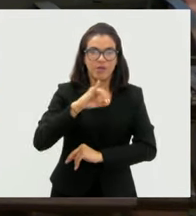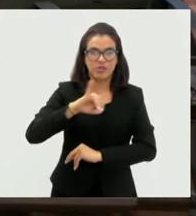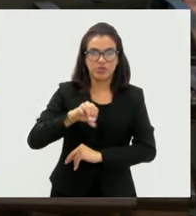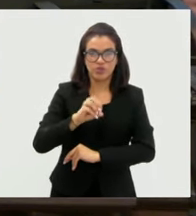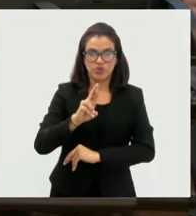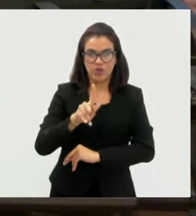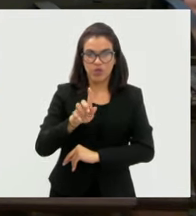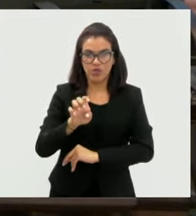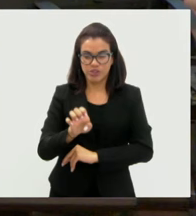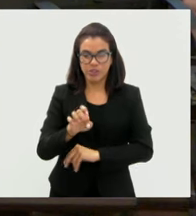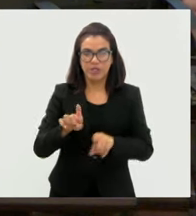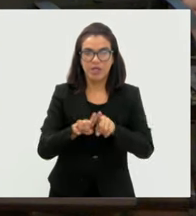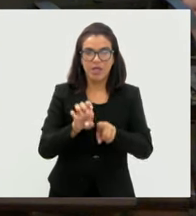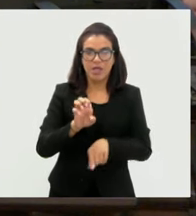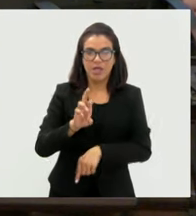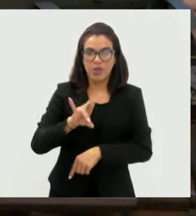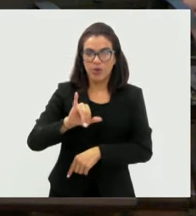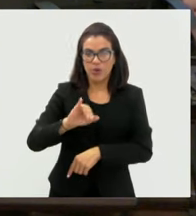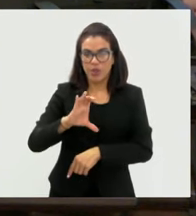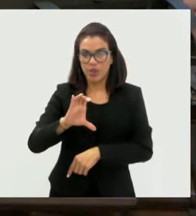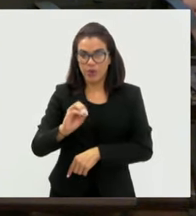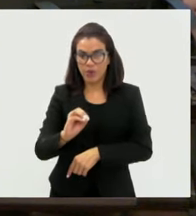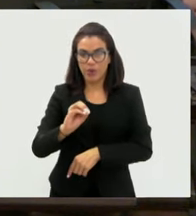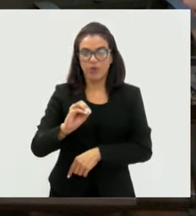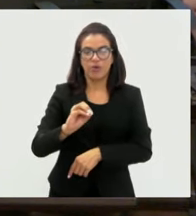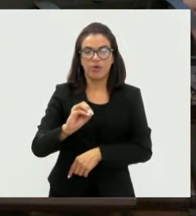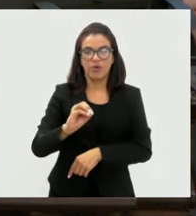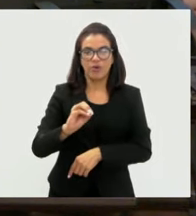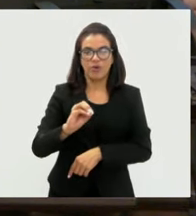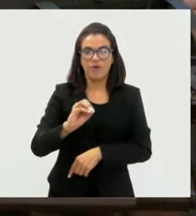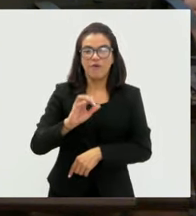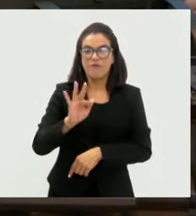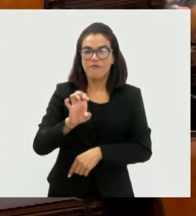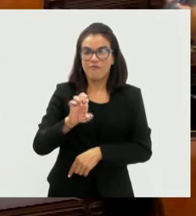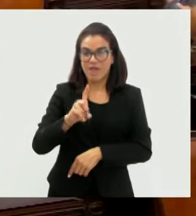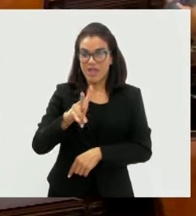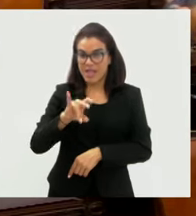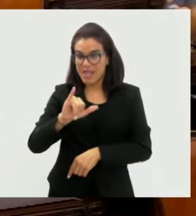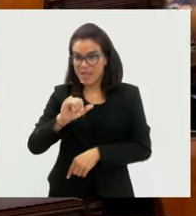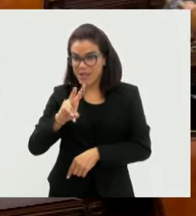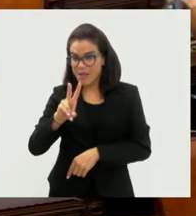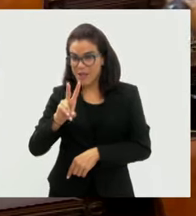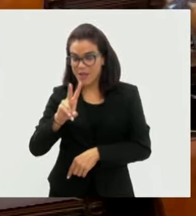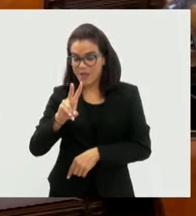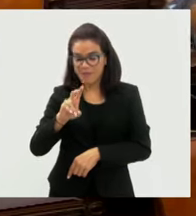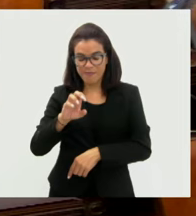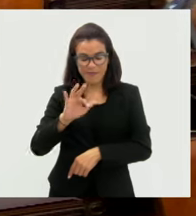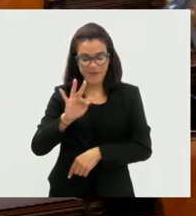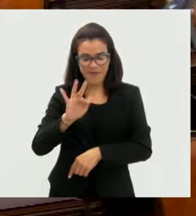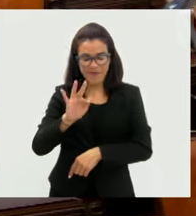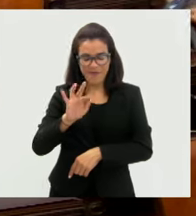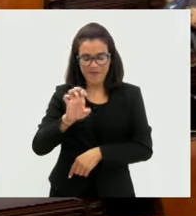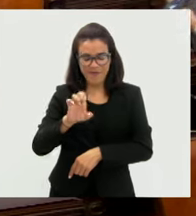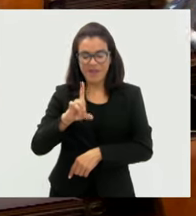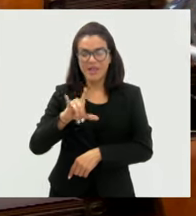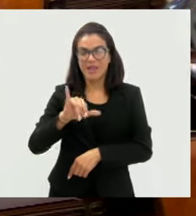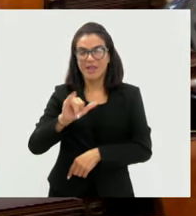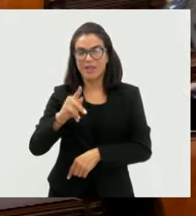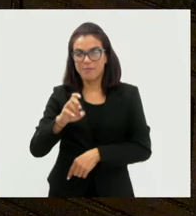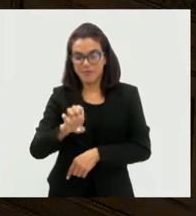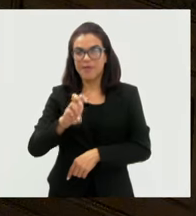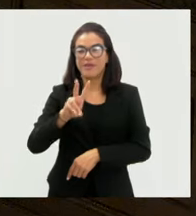Pampulha, Eurico Júnior, Vinícius Cosolino. Em discussão. Para discutir, senhor presidente. Para discutir, deputado Luiz